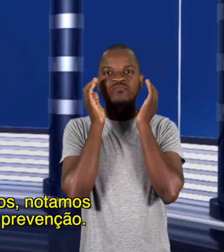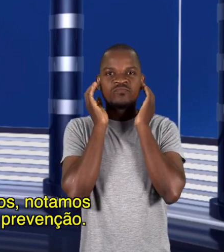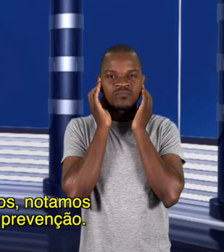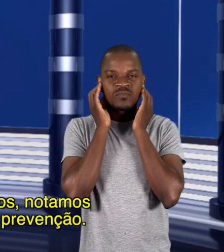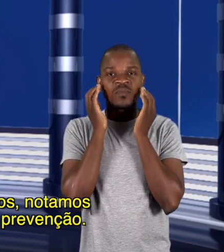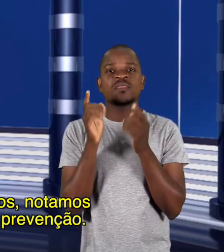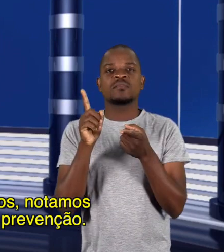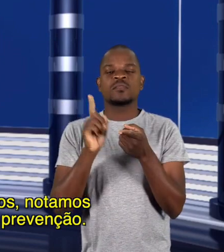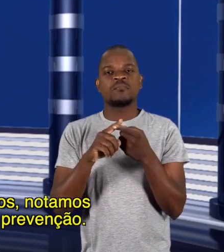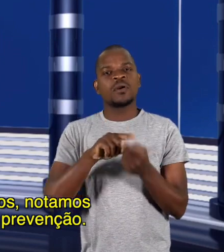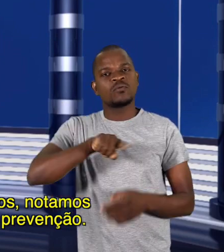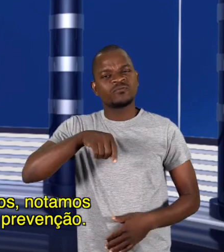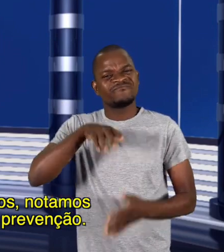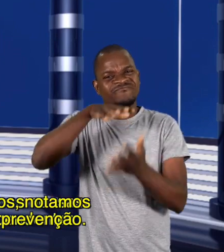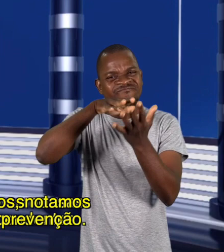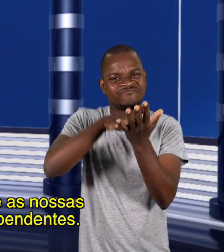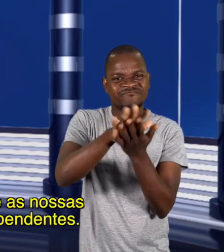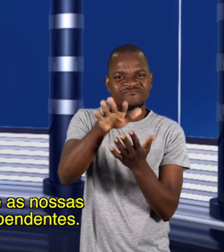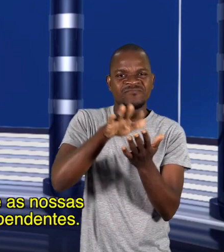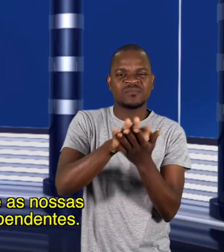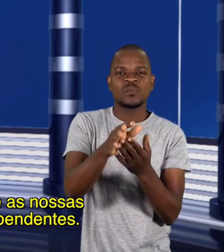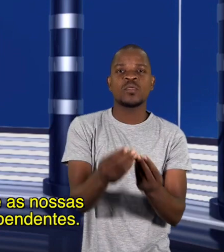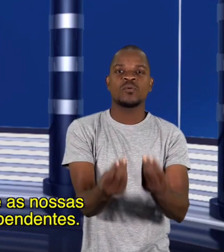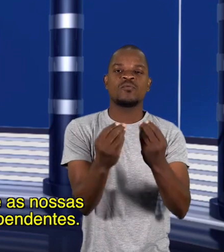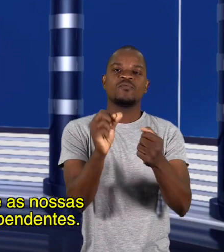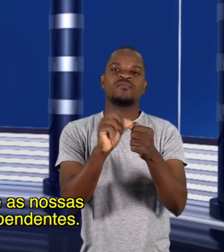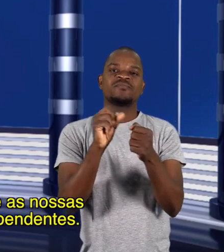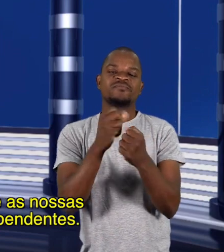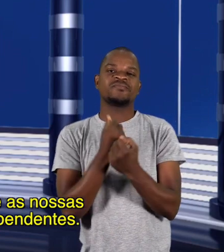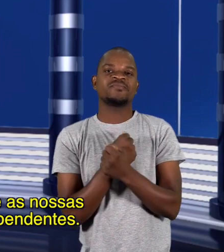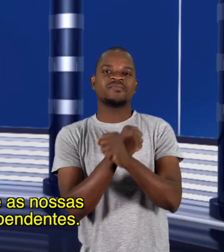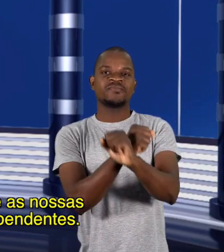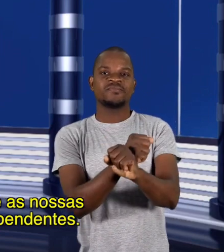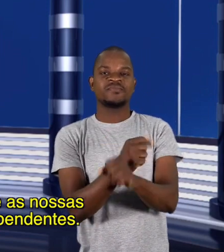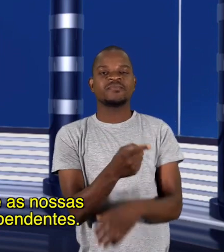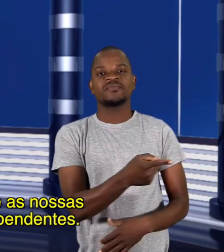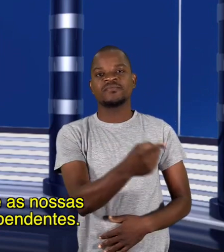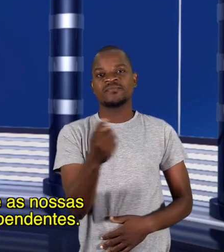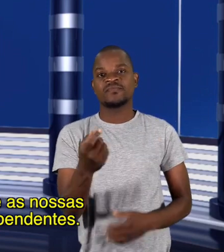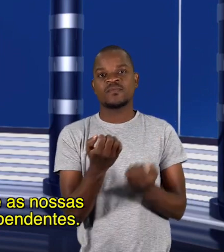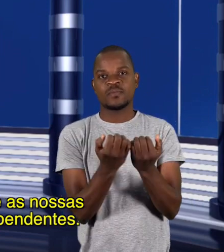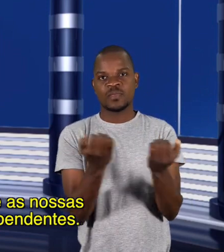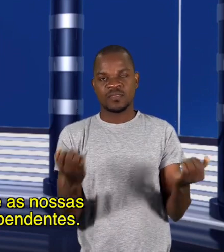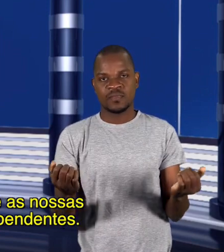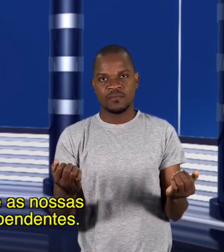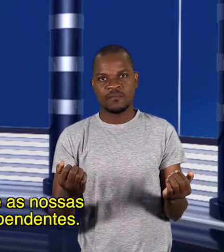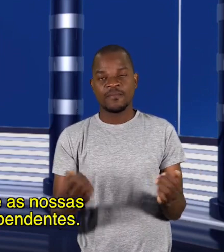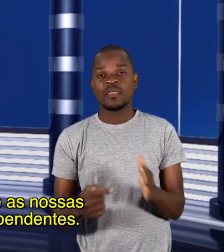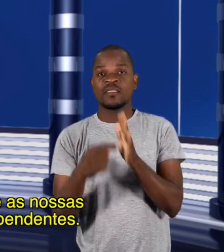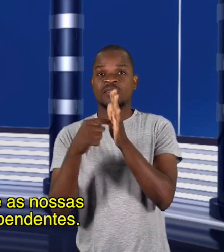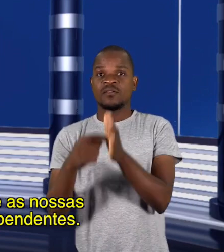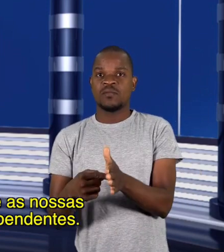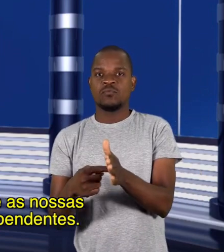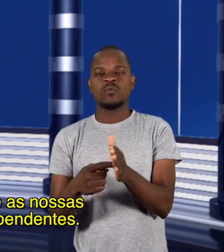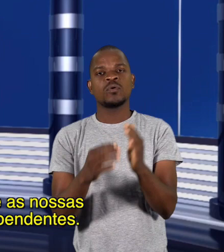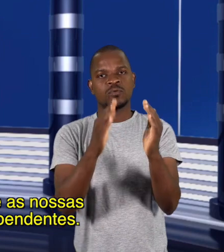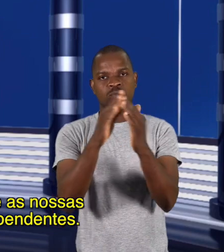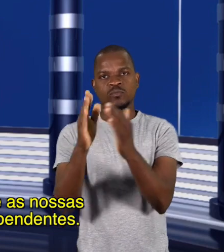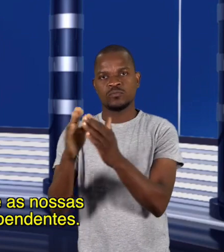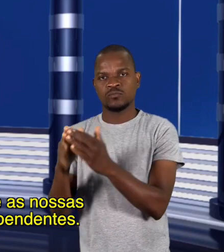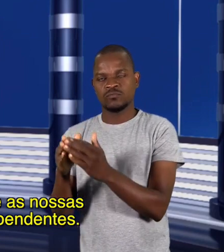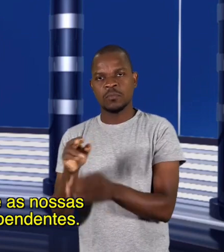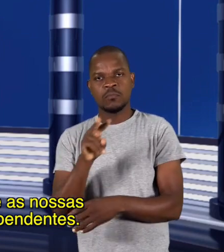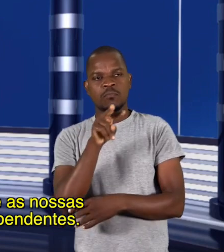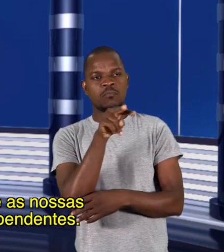prevenção, não é? O que é muito bom é que elas usem. Mas, depois, estamos a chamar a atenção pelo fato de que as nossas crianças elas